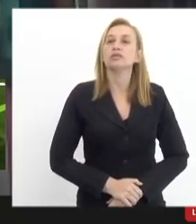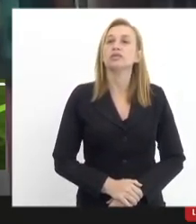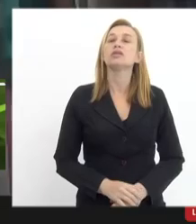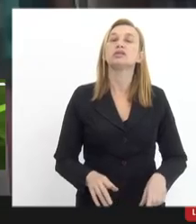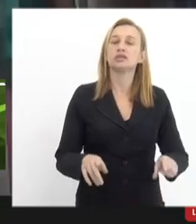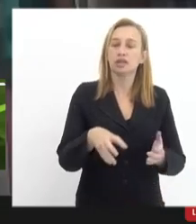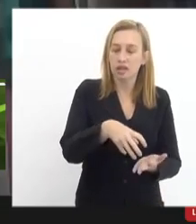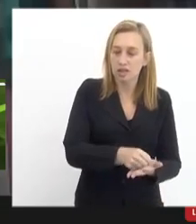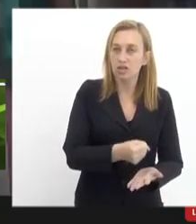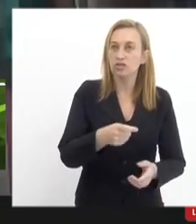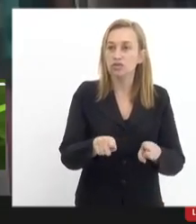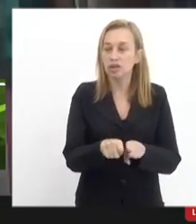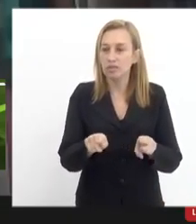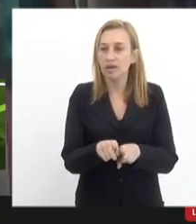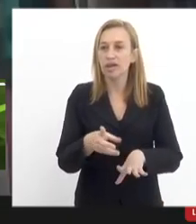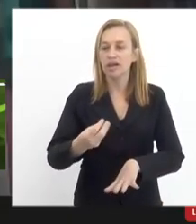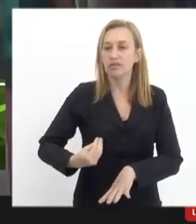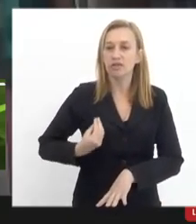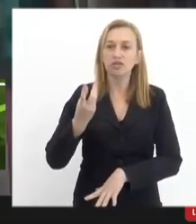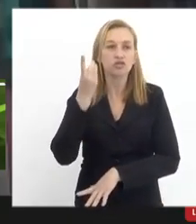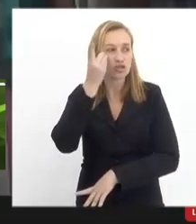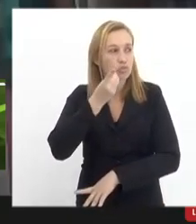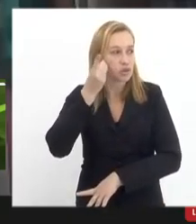a presença dos deputados